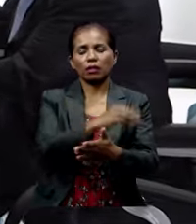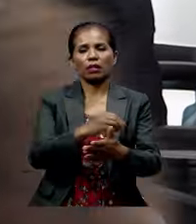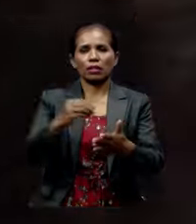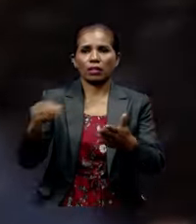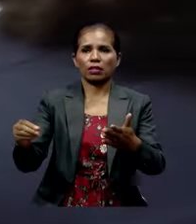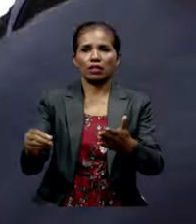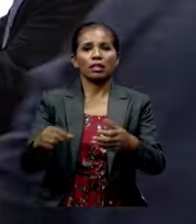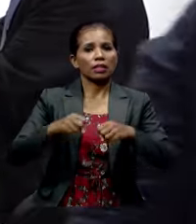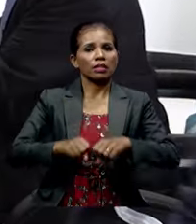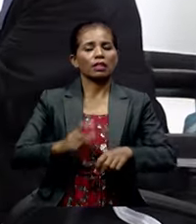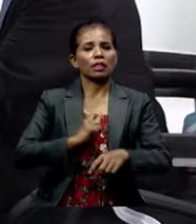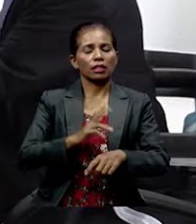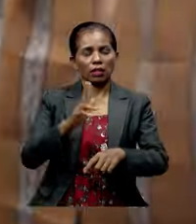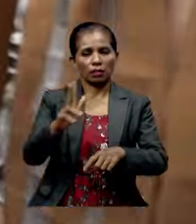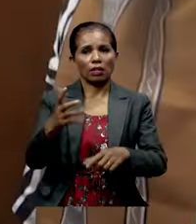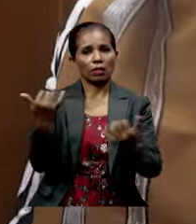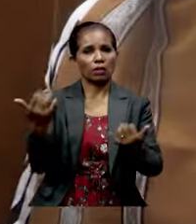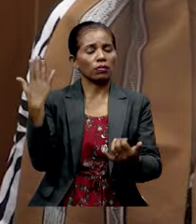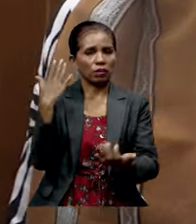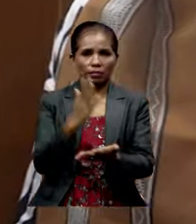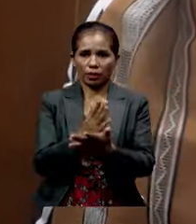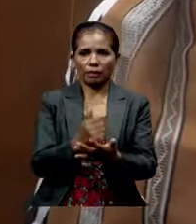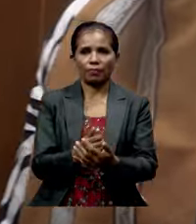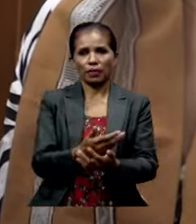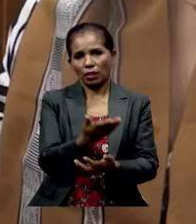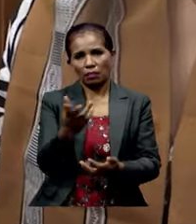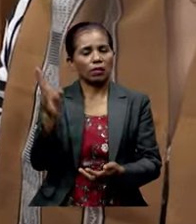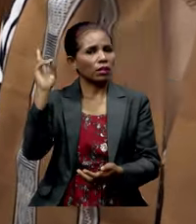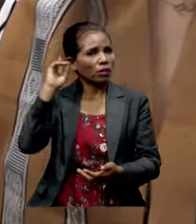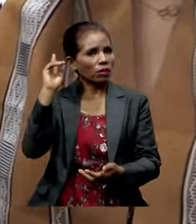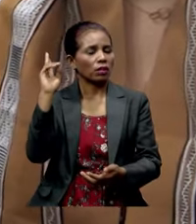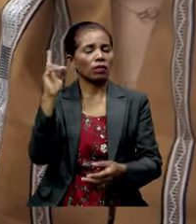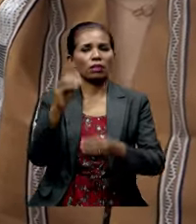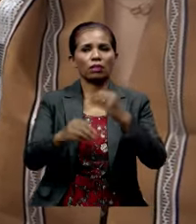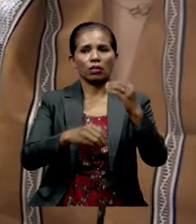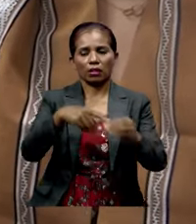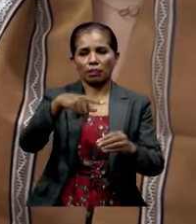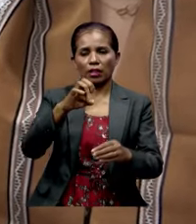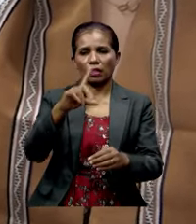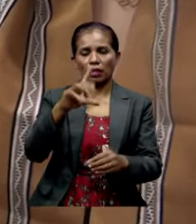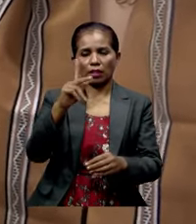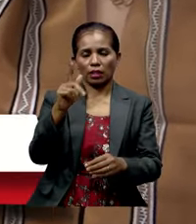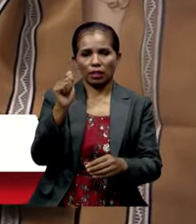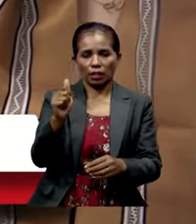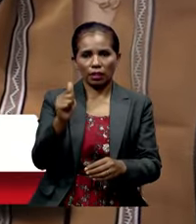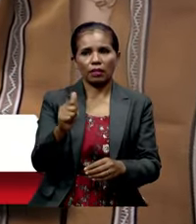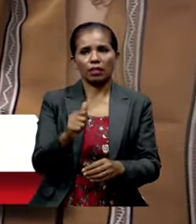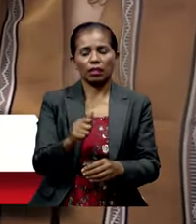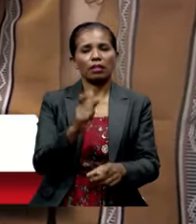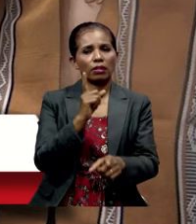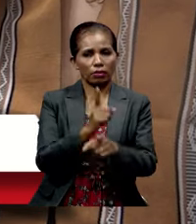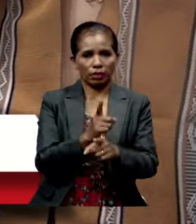nebe durante ne parado hela. Imi rona quando ba Pelican Paradise que lá é?